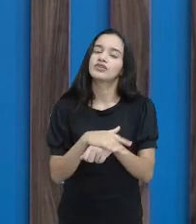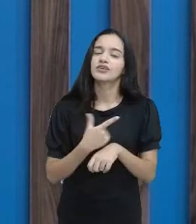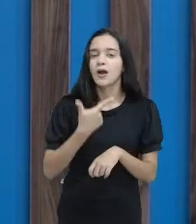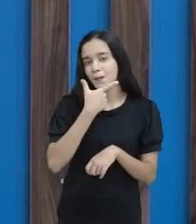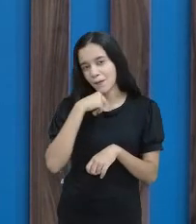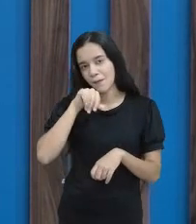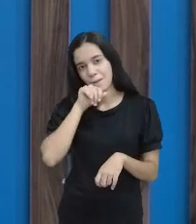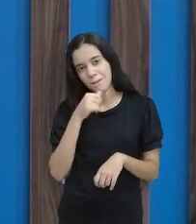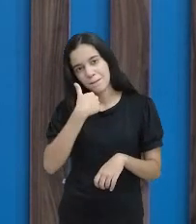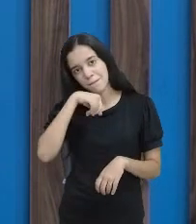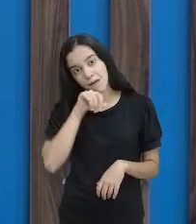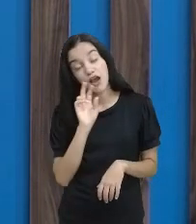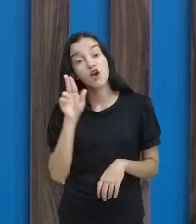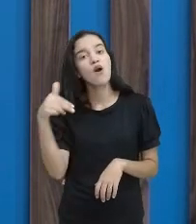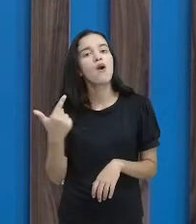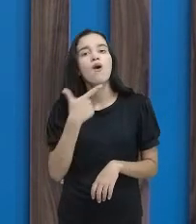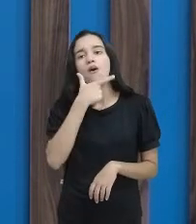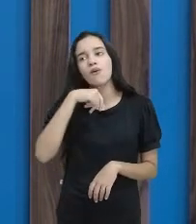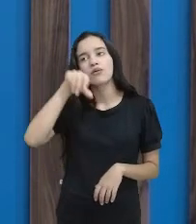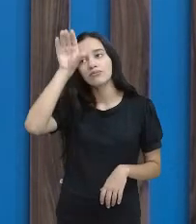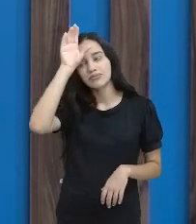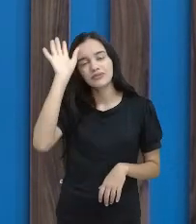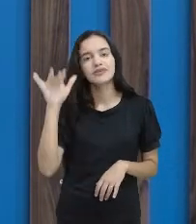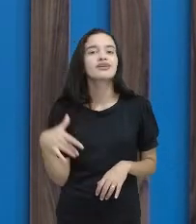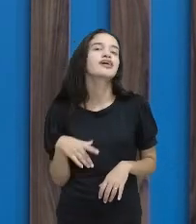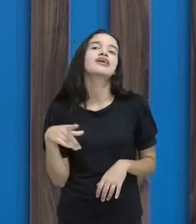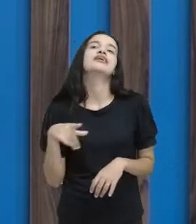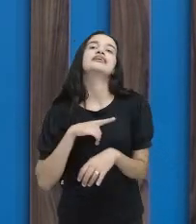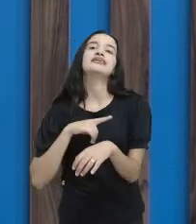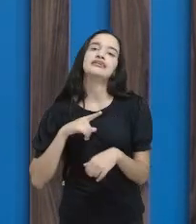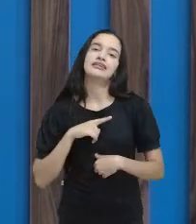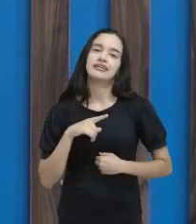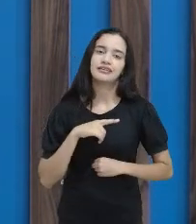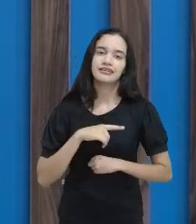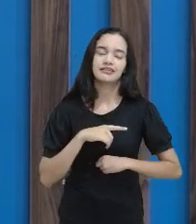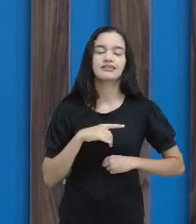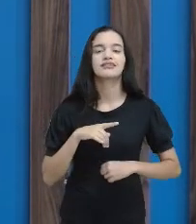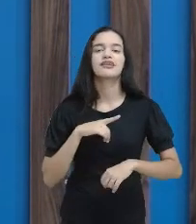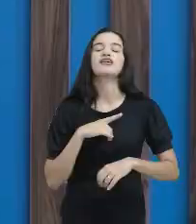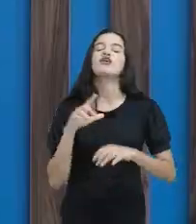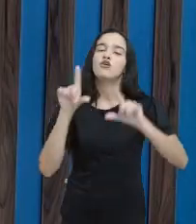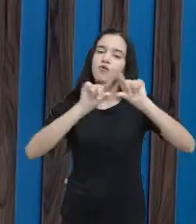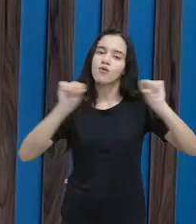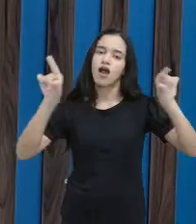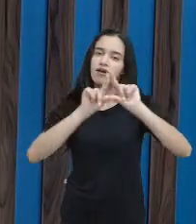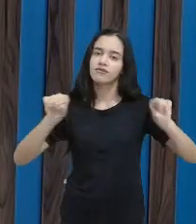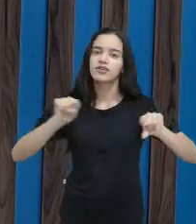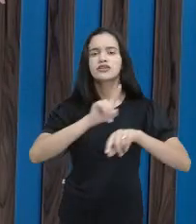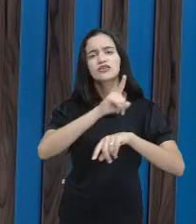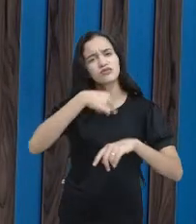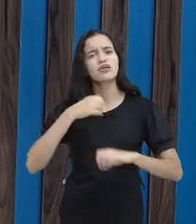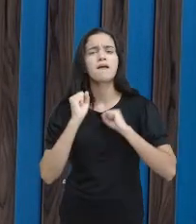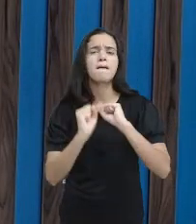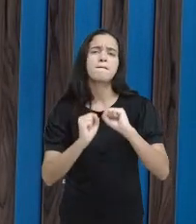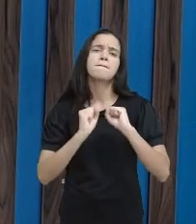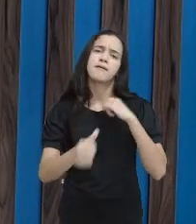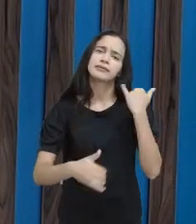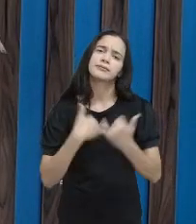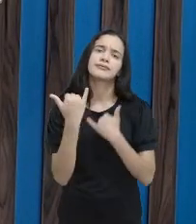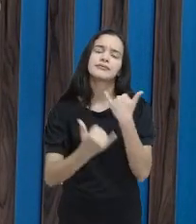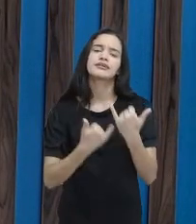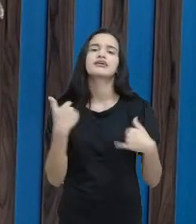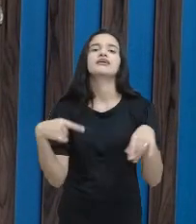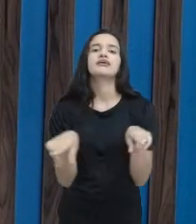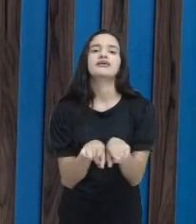os irmãos, os tios, eles vão dizer Cada que viram um deve ter umas uma frases aí, né, isso. professora? E vocês podem brincar com isso também, né?